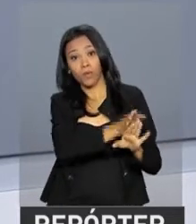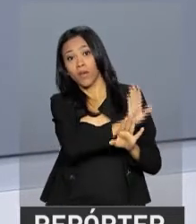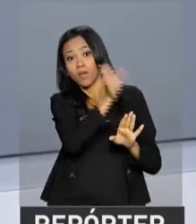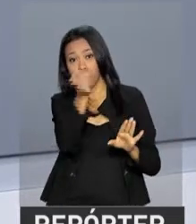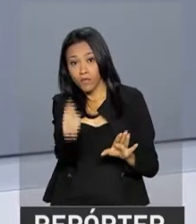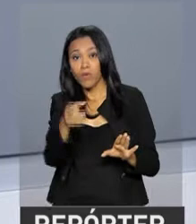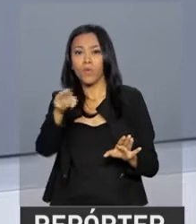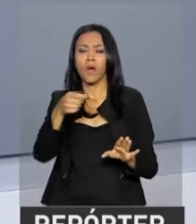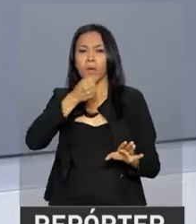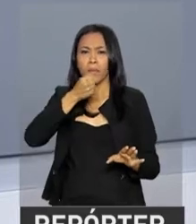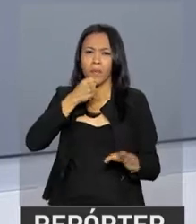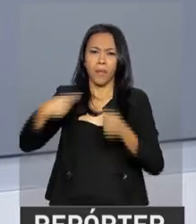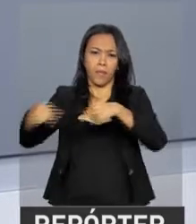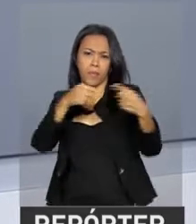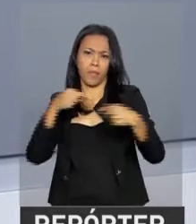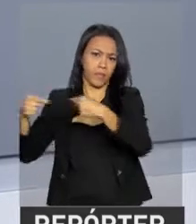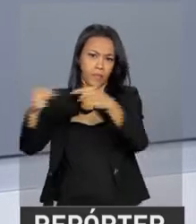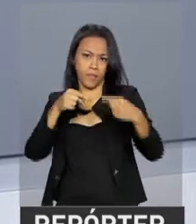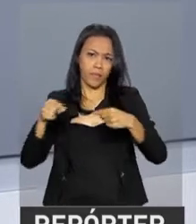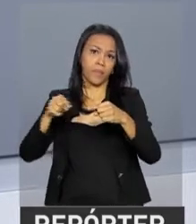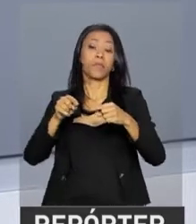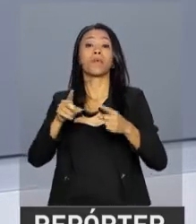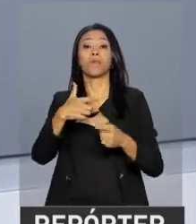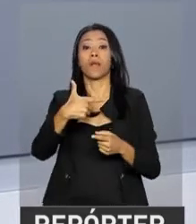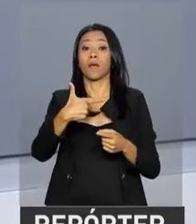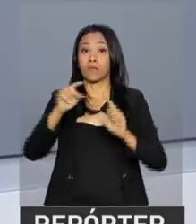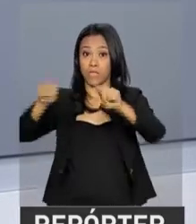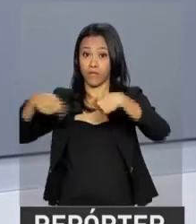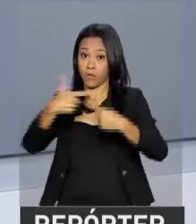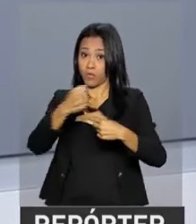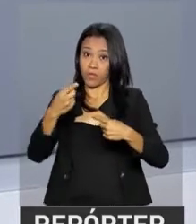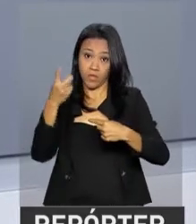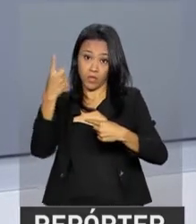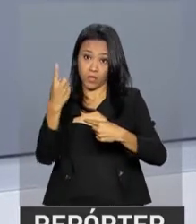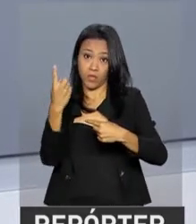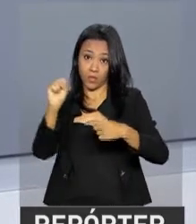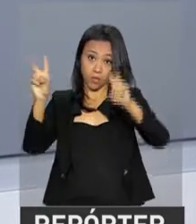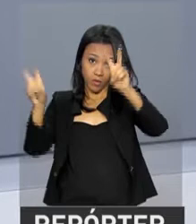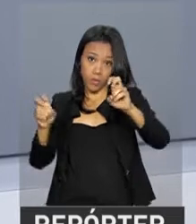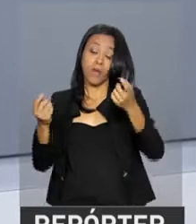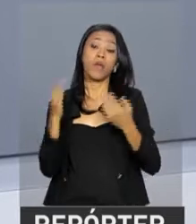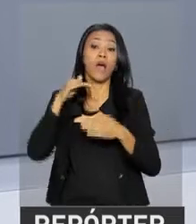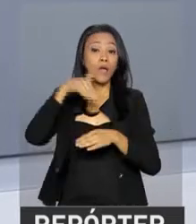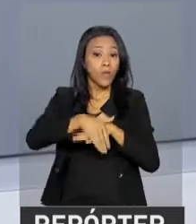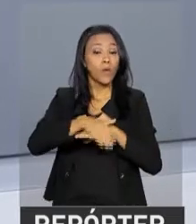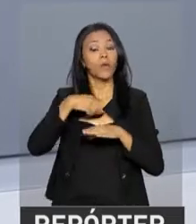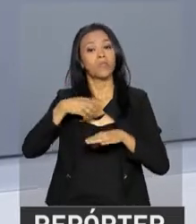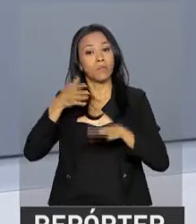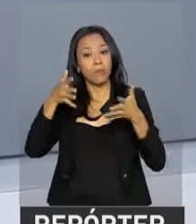debate desafios para 2018 e no final do dia o presidente participa da cerimônia de entrega da ordem do mérito